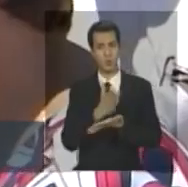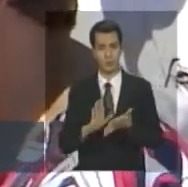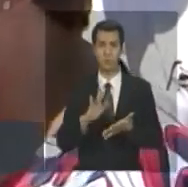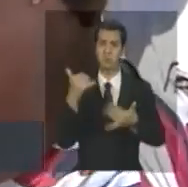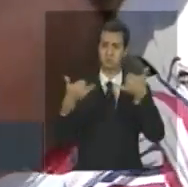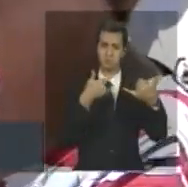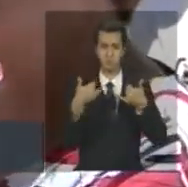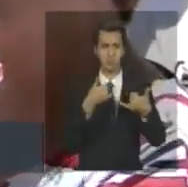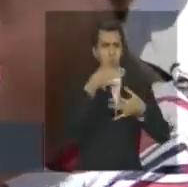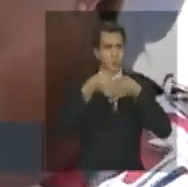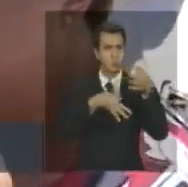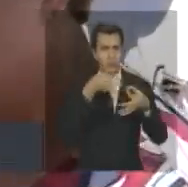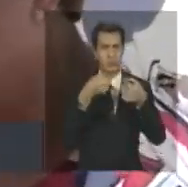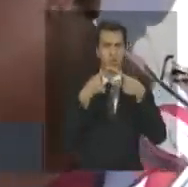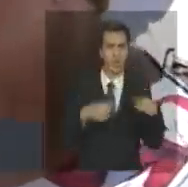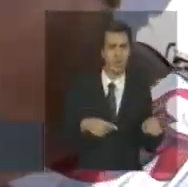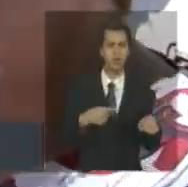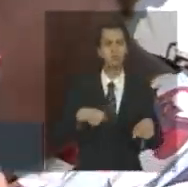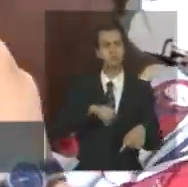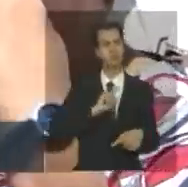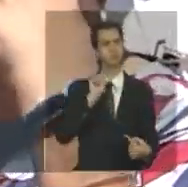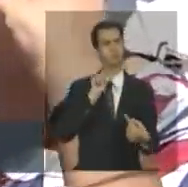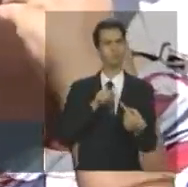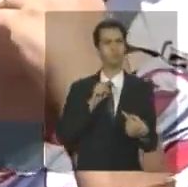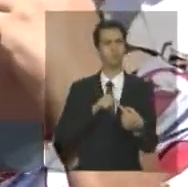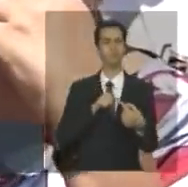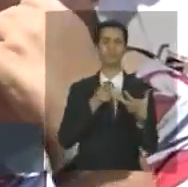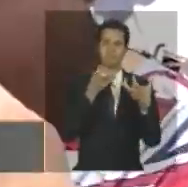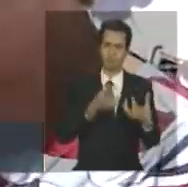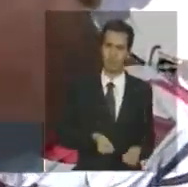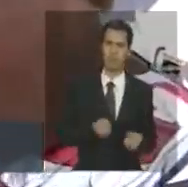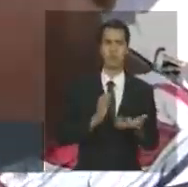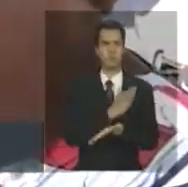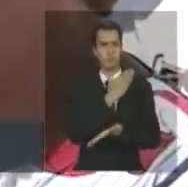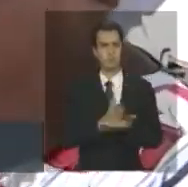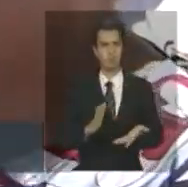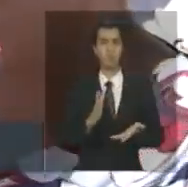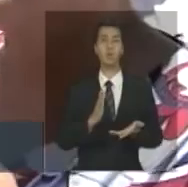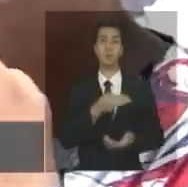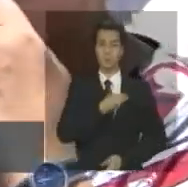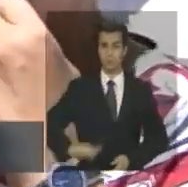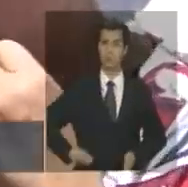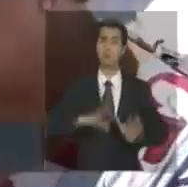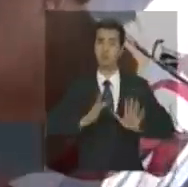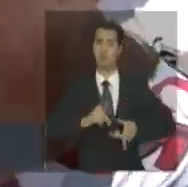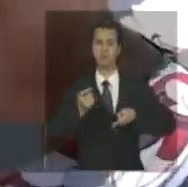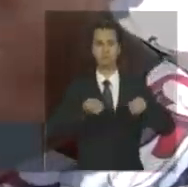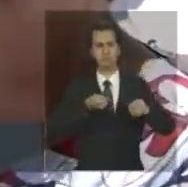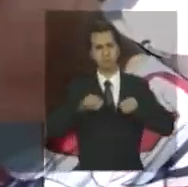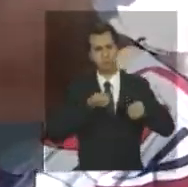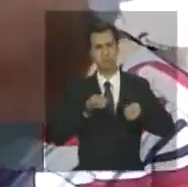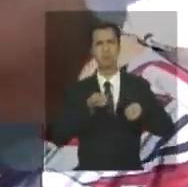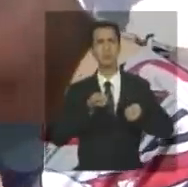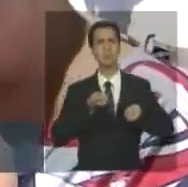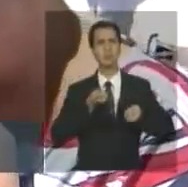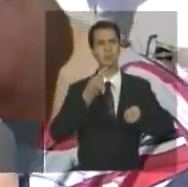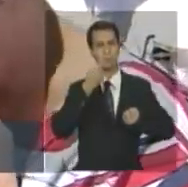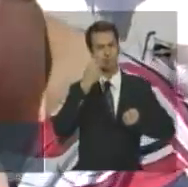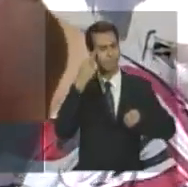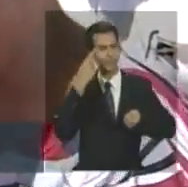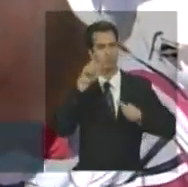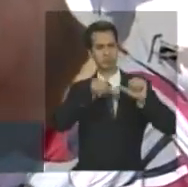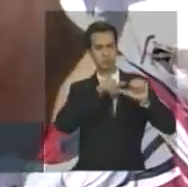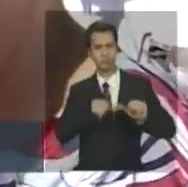tecnicamente justificados, o ministro aceitou, fez um processo de renegociação que é quase uma reengenharia. E